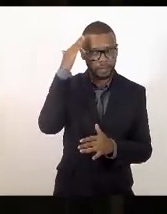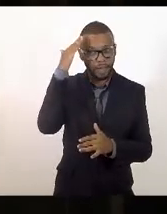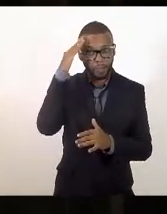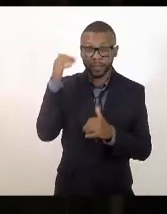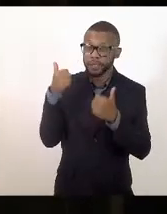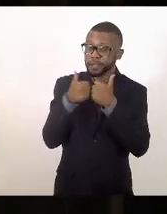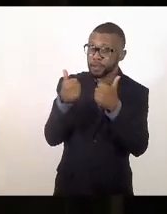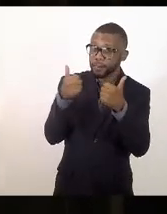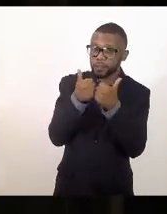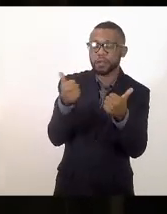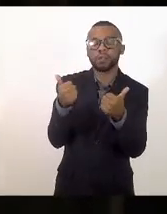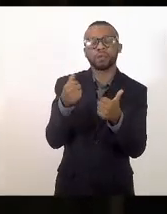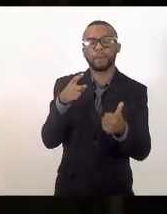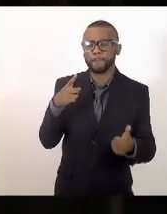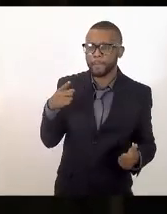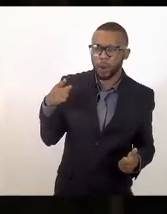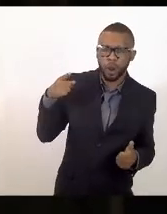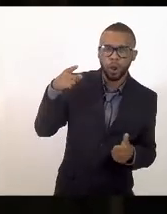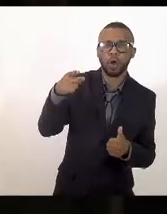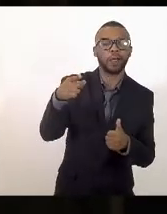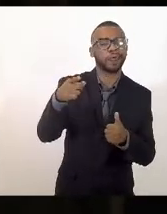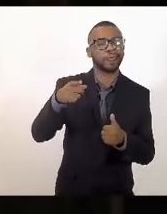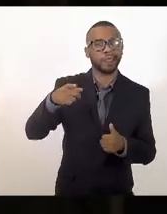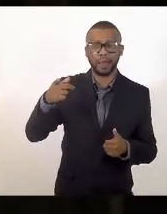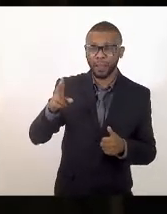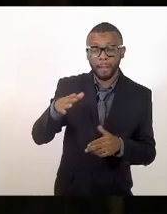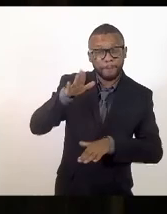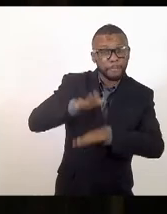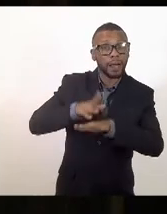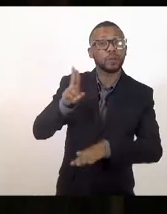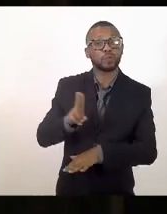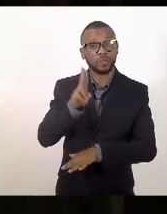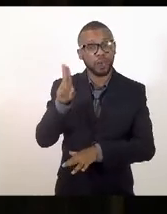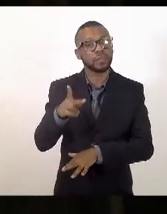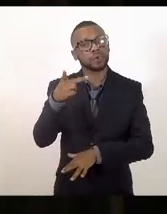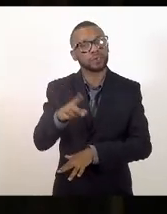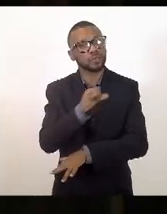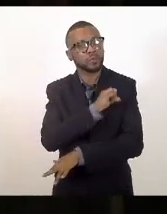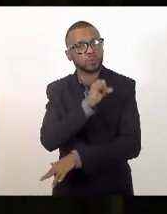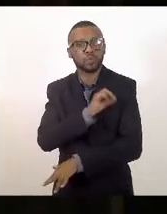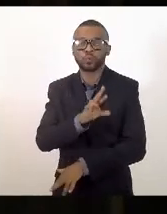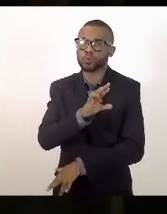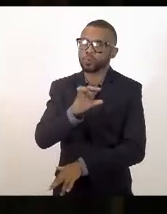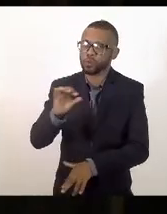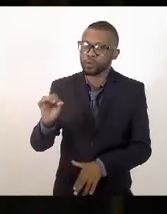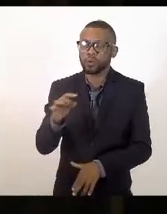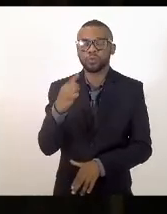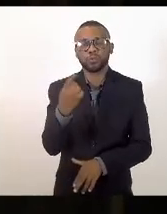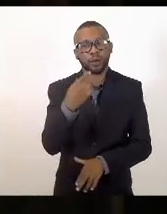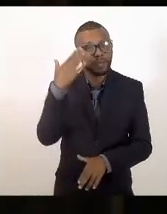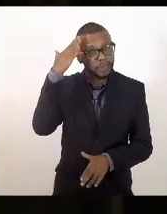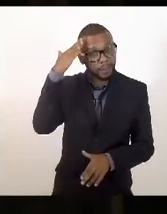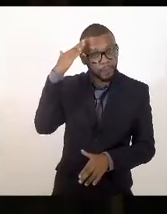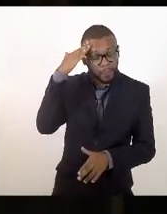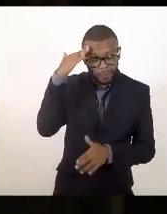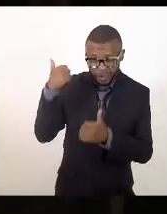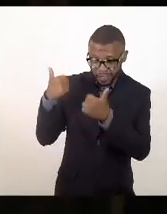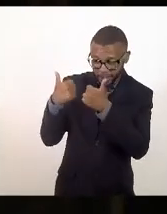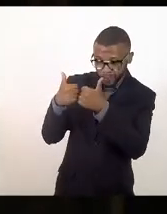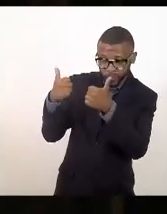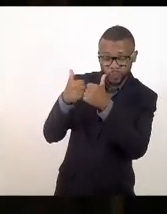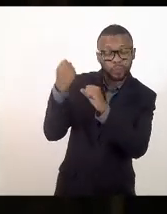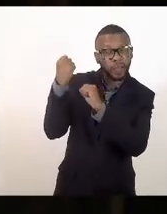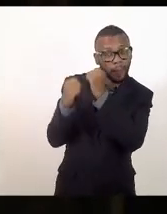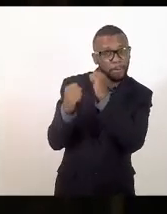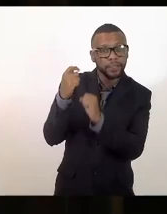mais utilizado no estado do Rio de Janeiro. Nós sabemos que as empresas de ônibus, elas não têm hoje